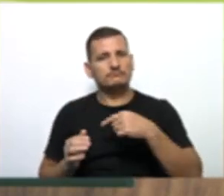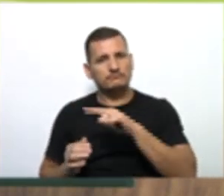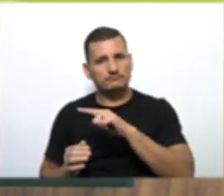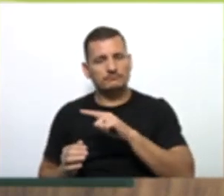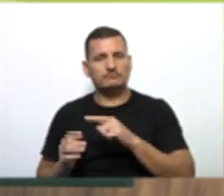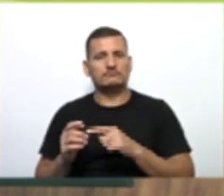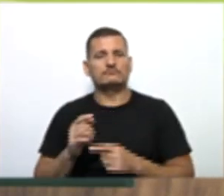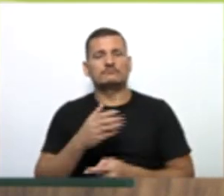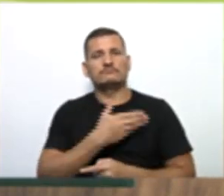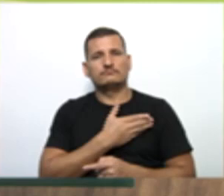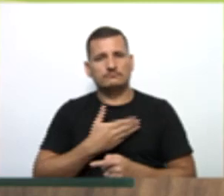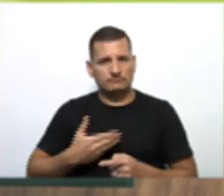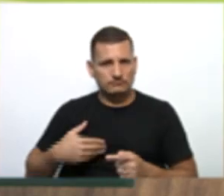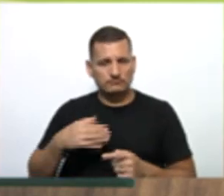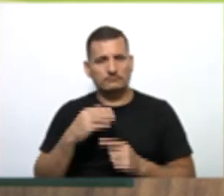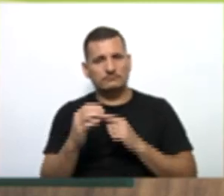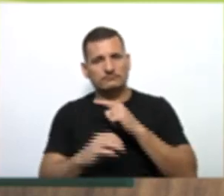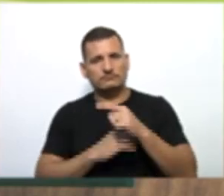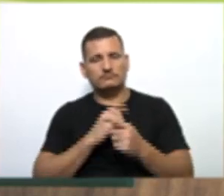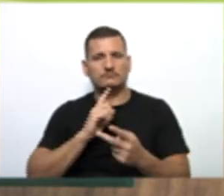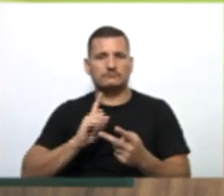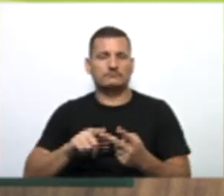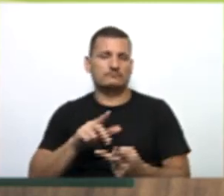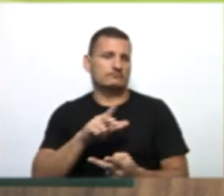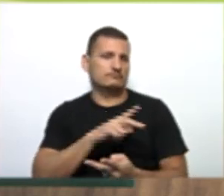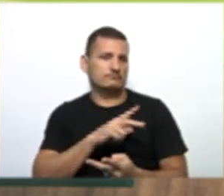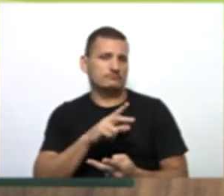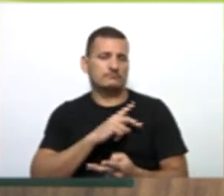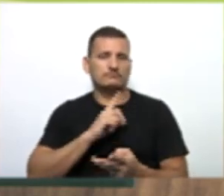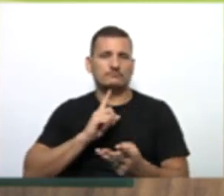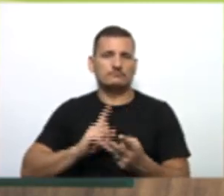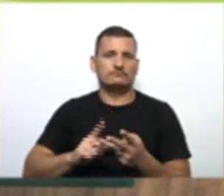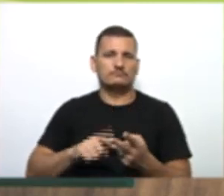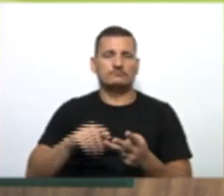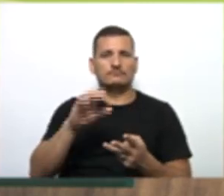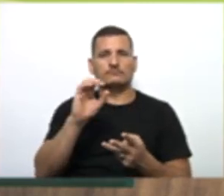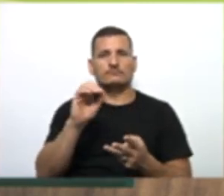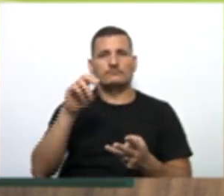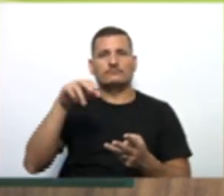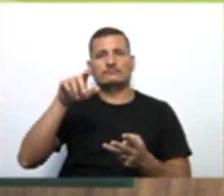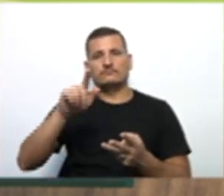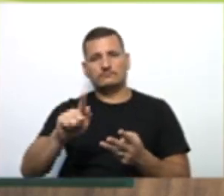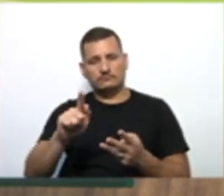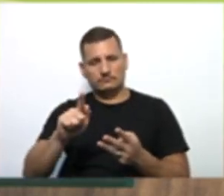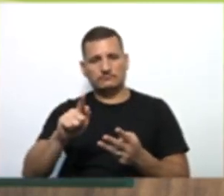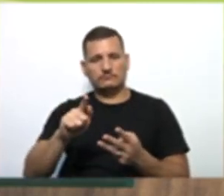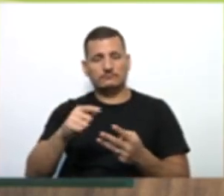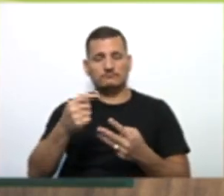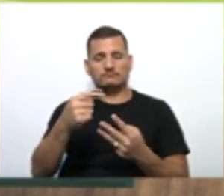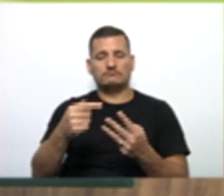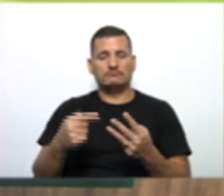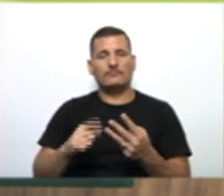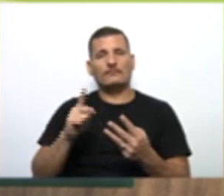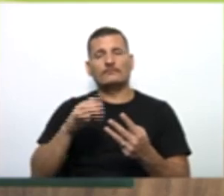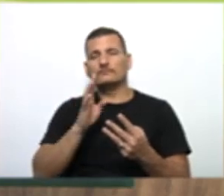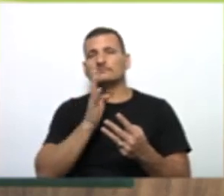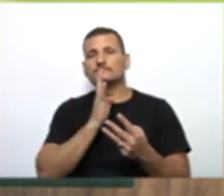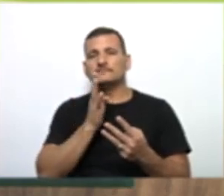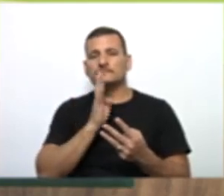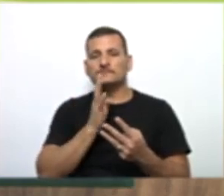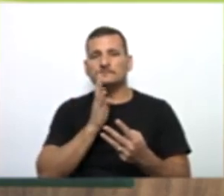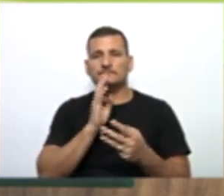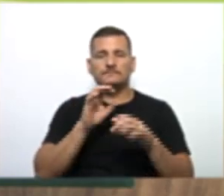público, buscar uma empresa privada e uma organização não governamental, né, que é uma forma de vocês conhecerem um pouco